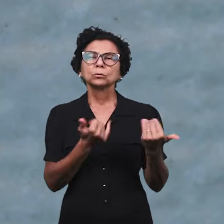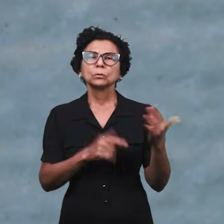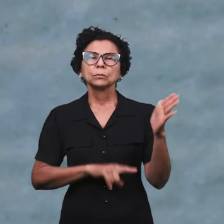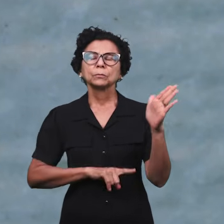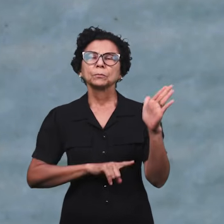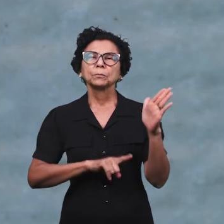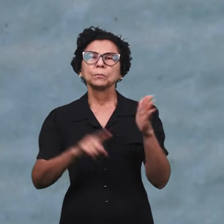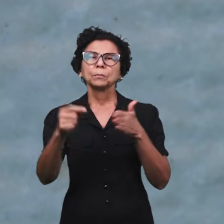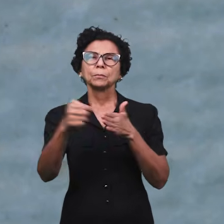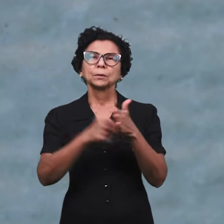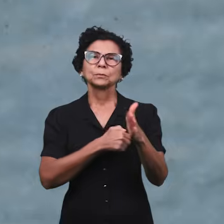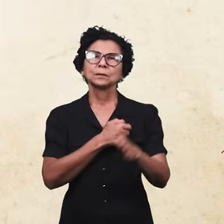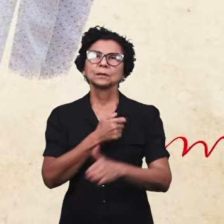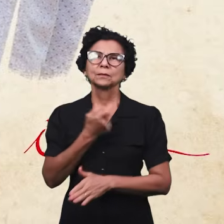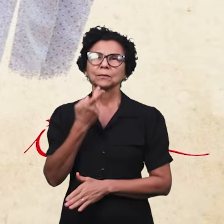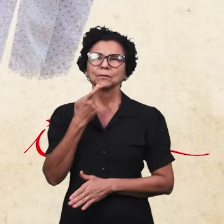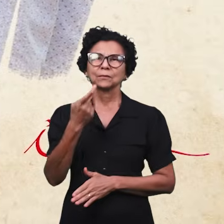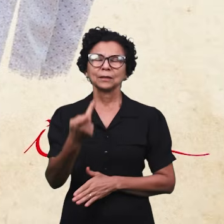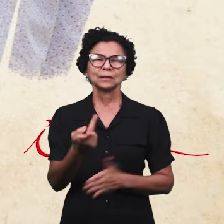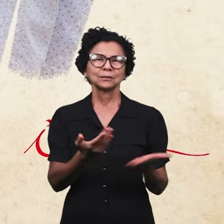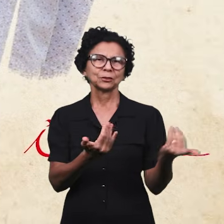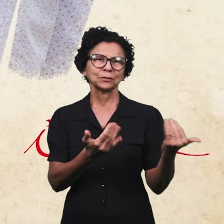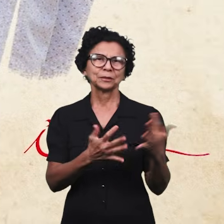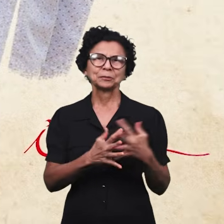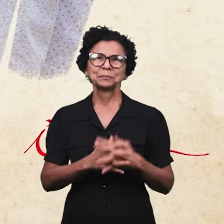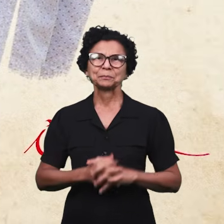Gabriel. Fala, jovem.